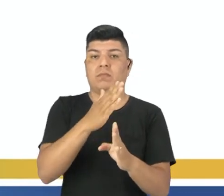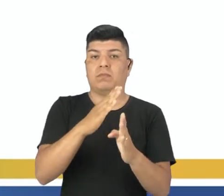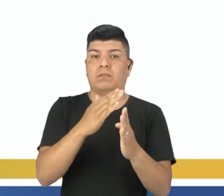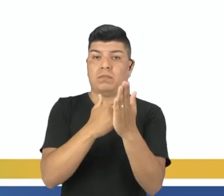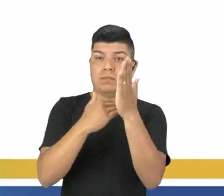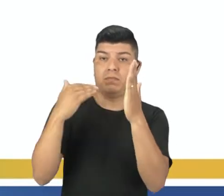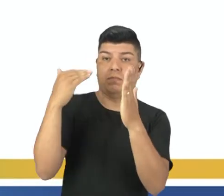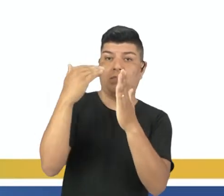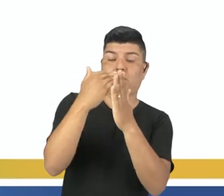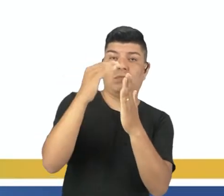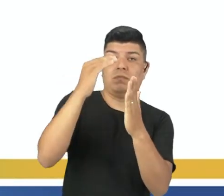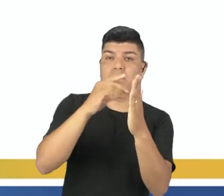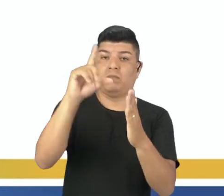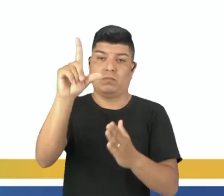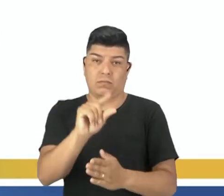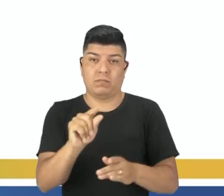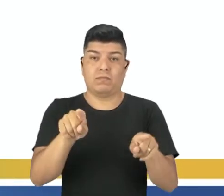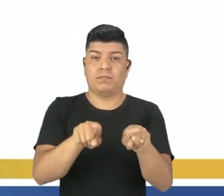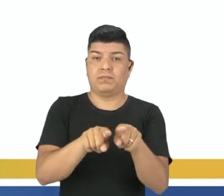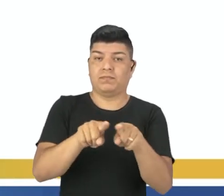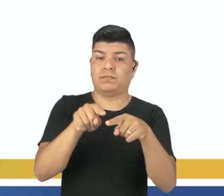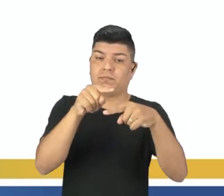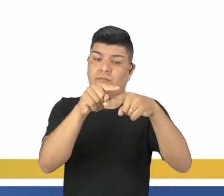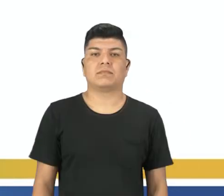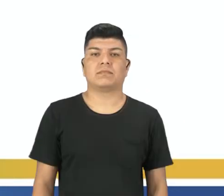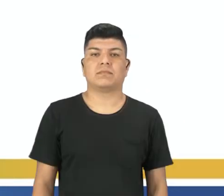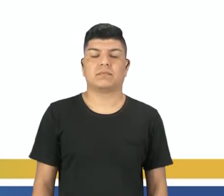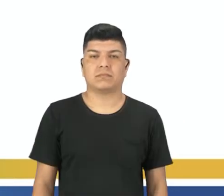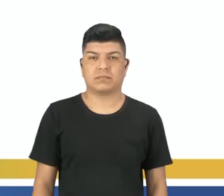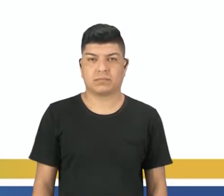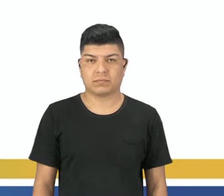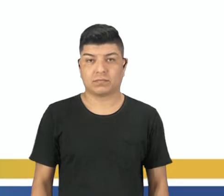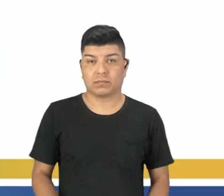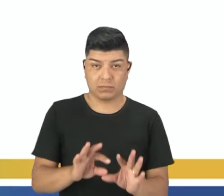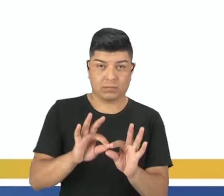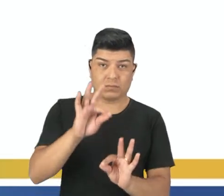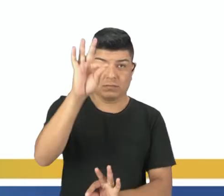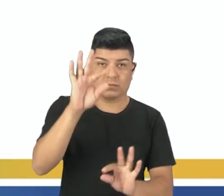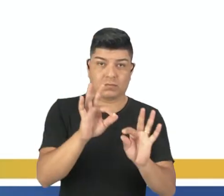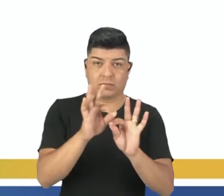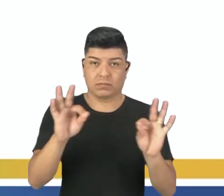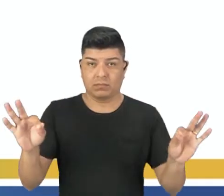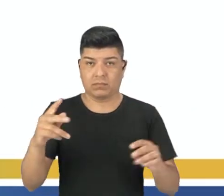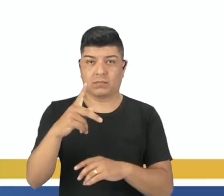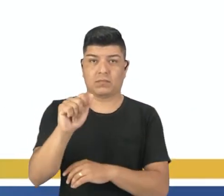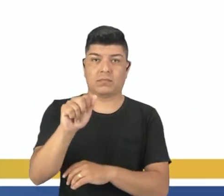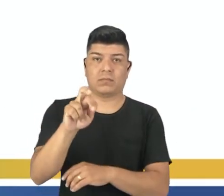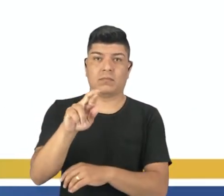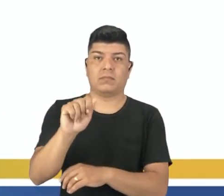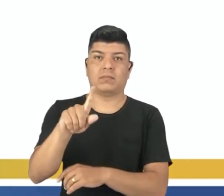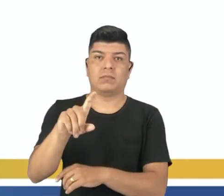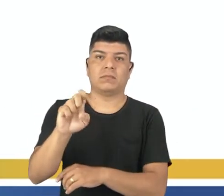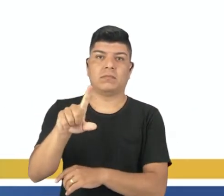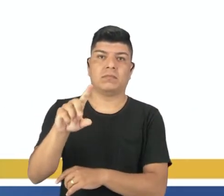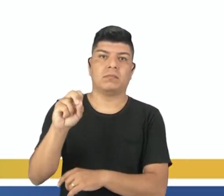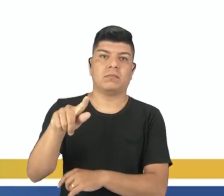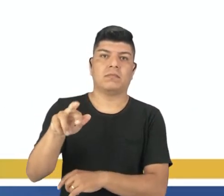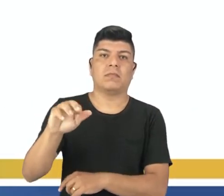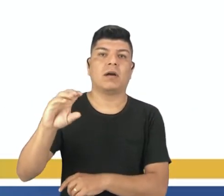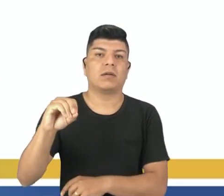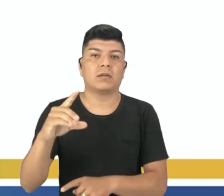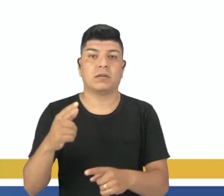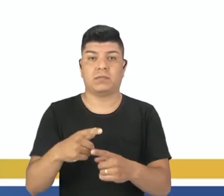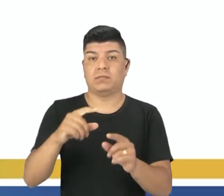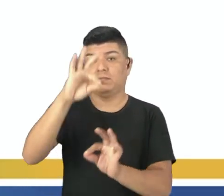maior da diagonal menor dividido para dois então a medida da área de um paralelogramo qualquer a gente é sempre O produto